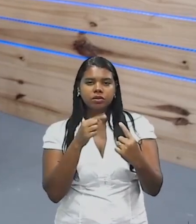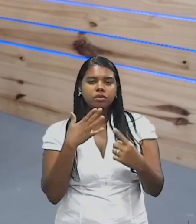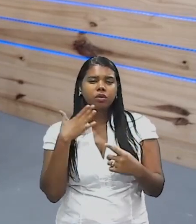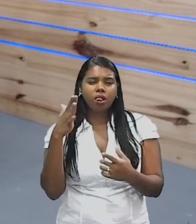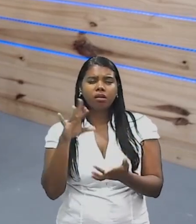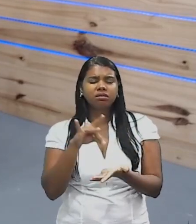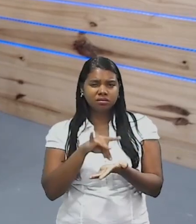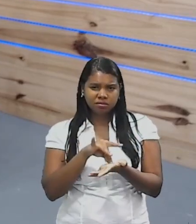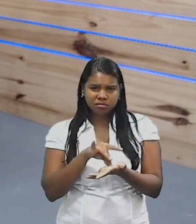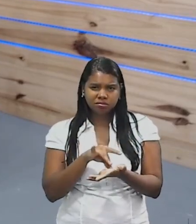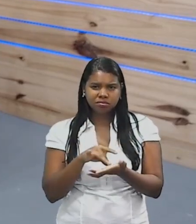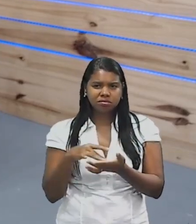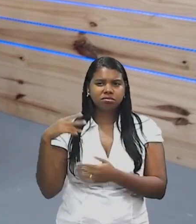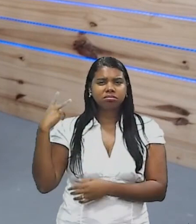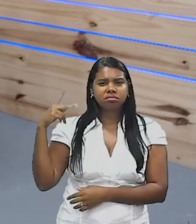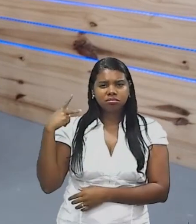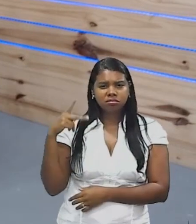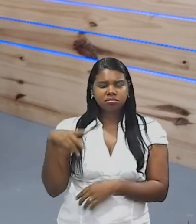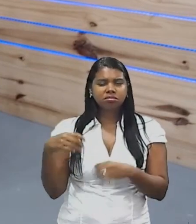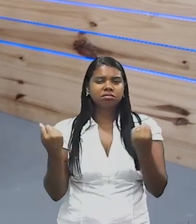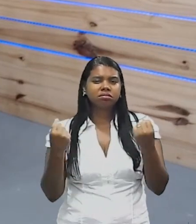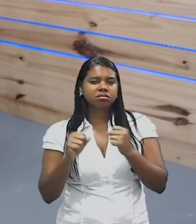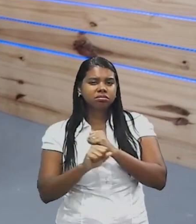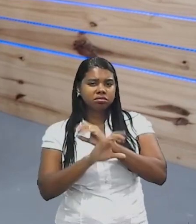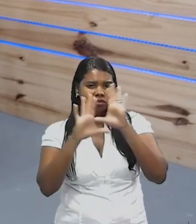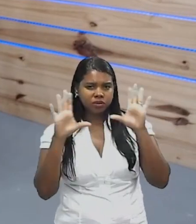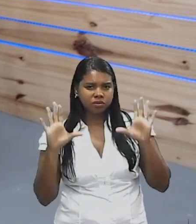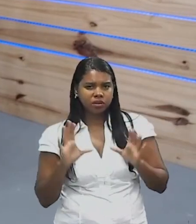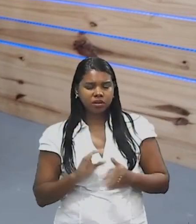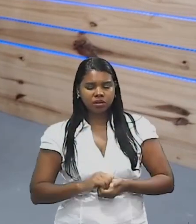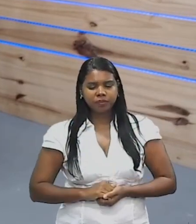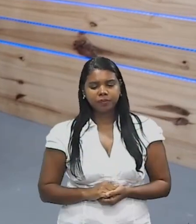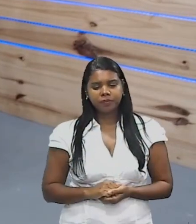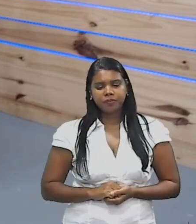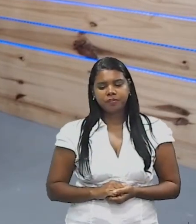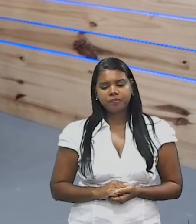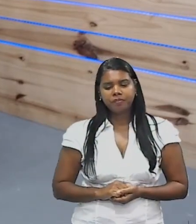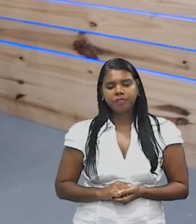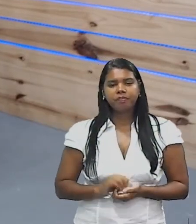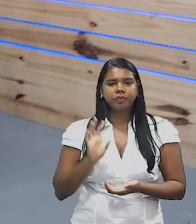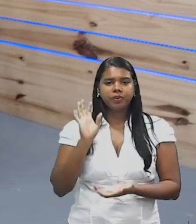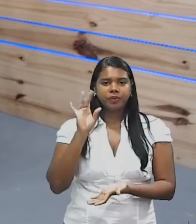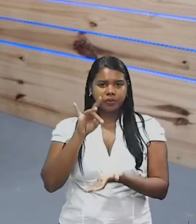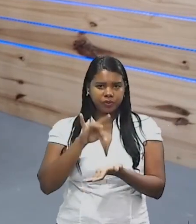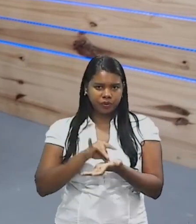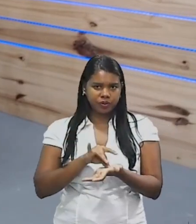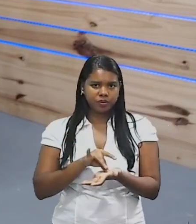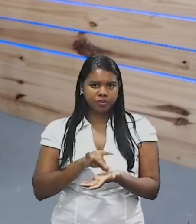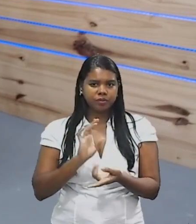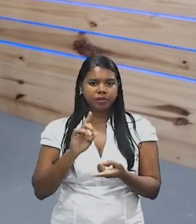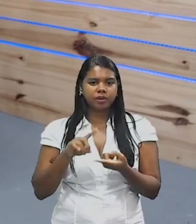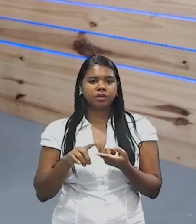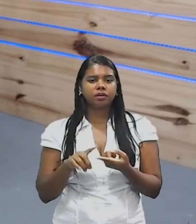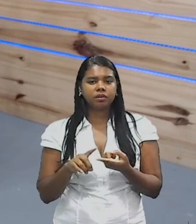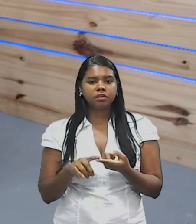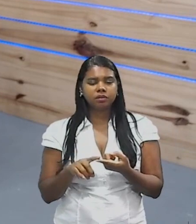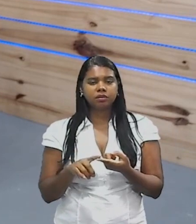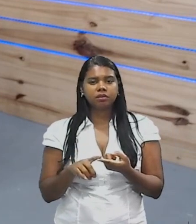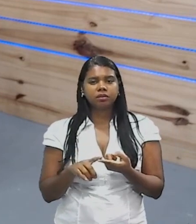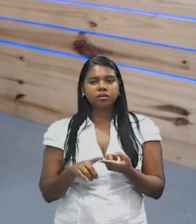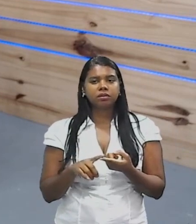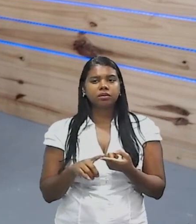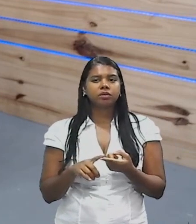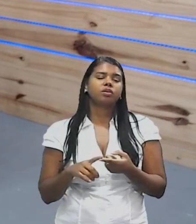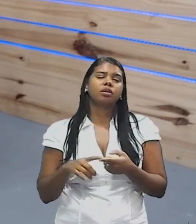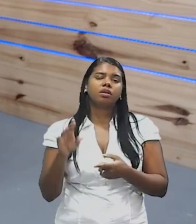sentido dentro da sua política. É preciso estar muito claro isso. E o consentimento do titular dos